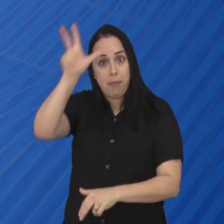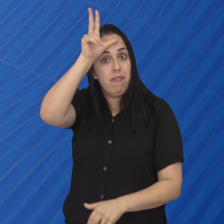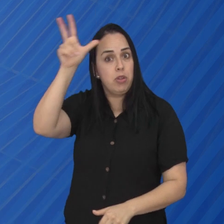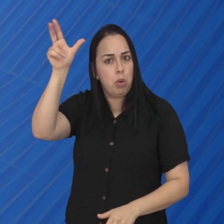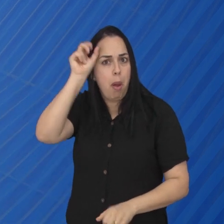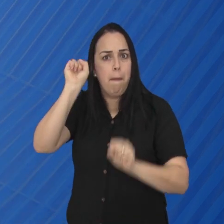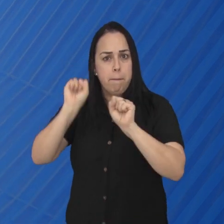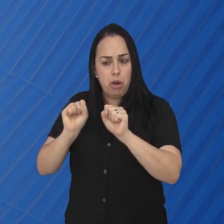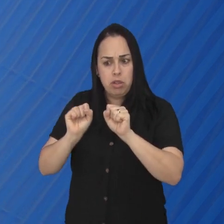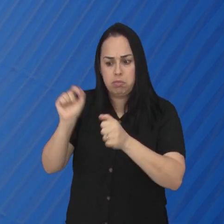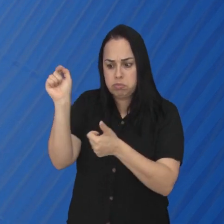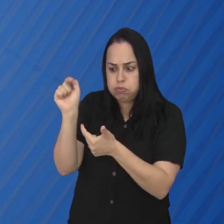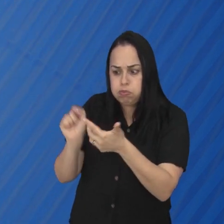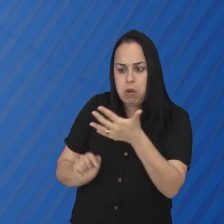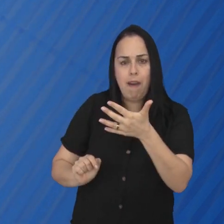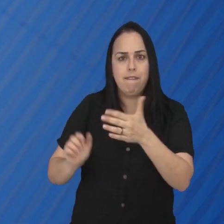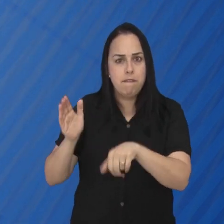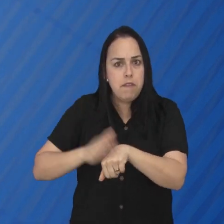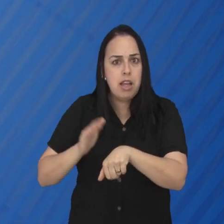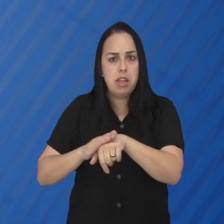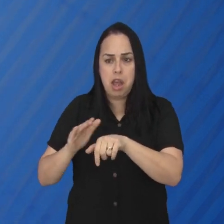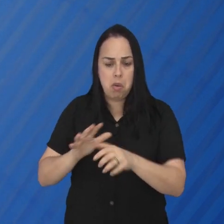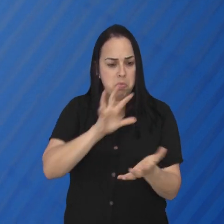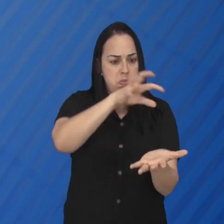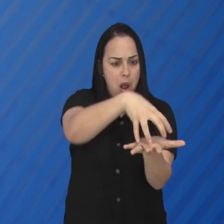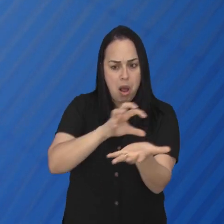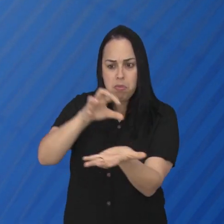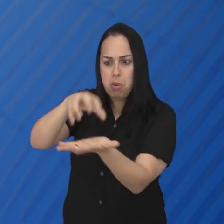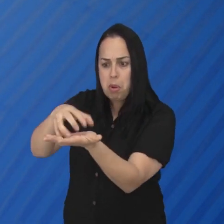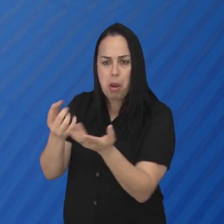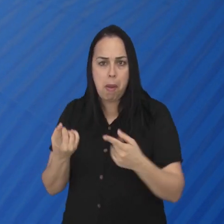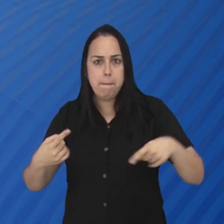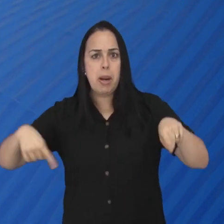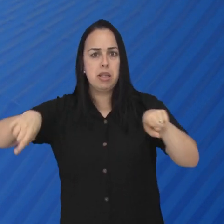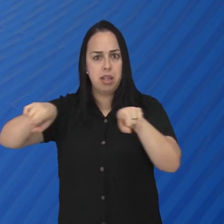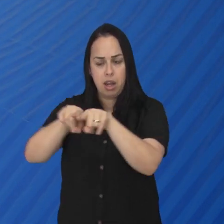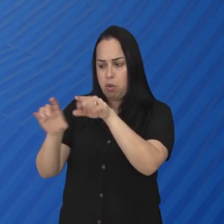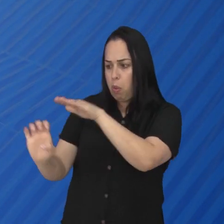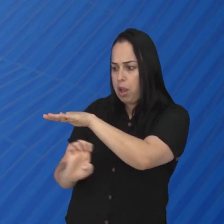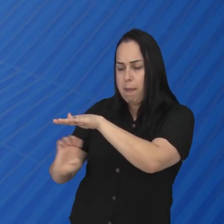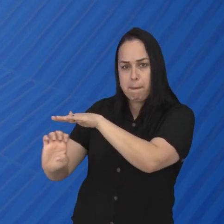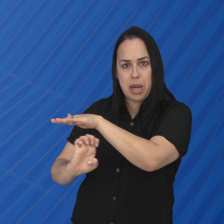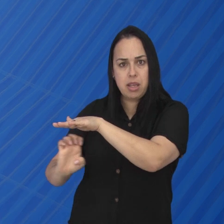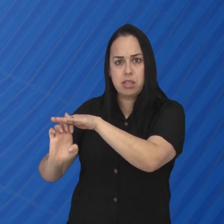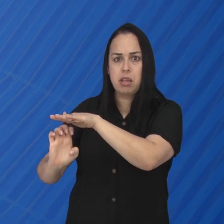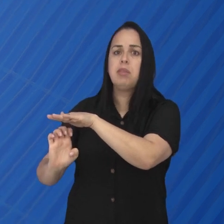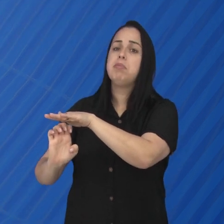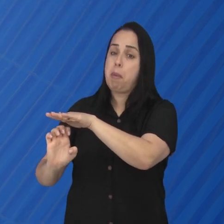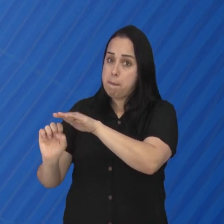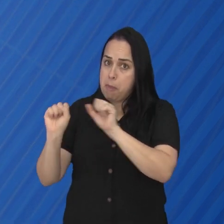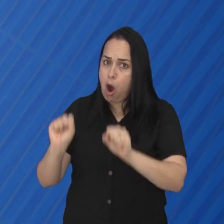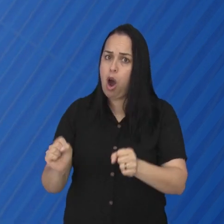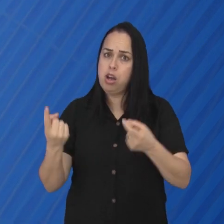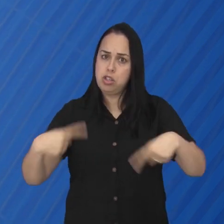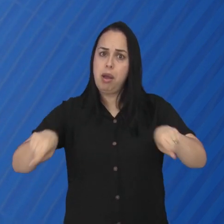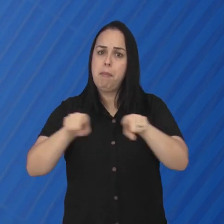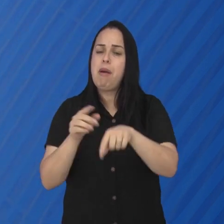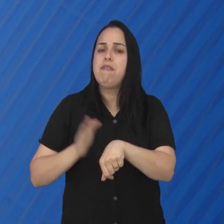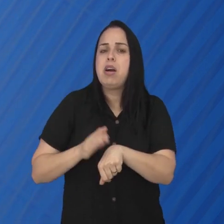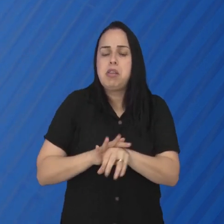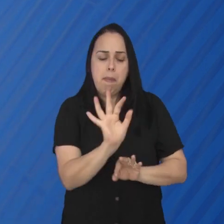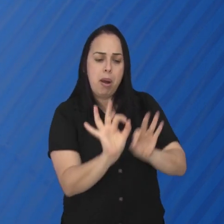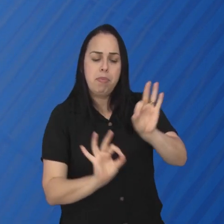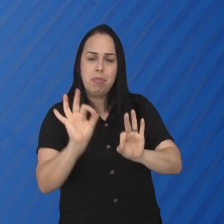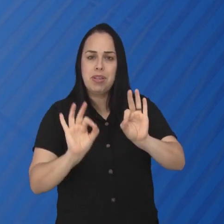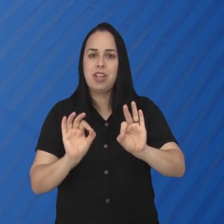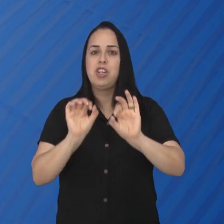o Poder Executivo poderá usar os espaços públicos e firmar parcerias e convênios com o setor privado para